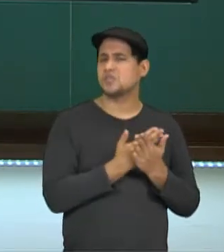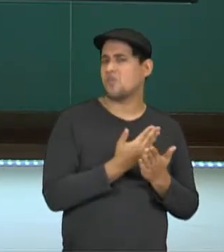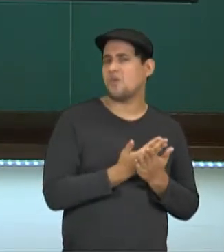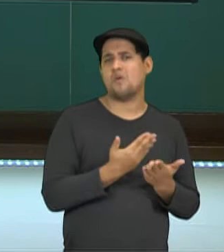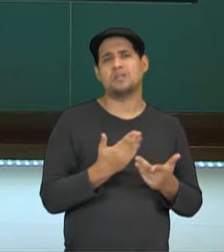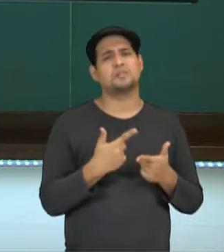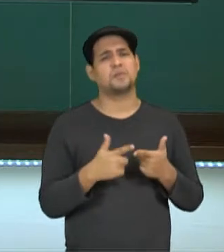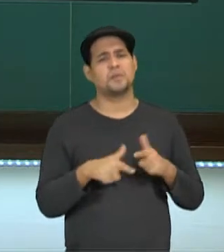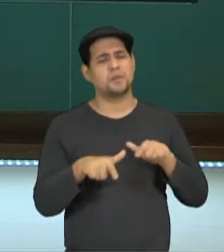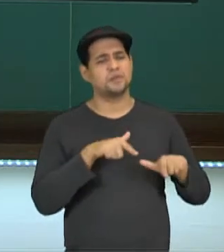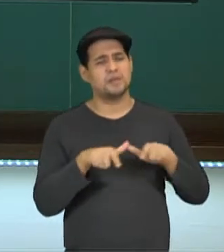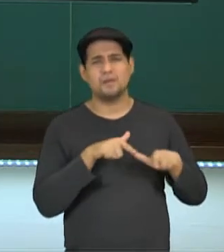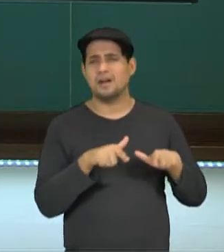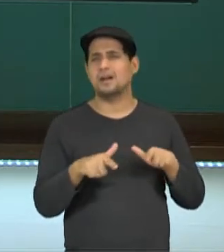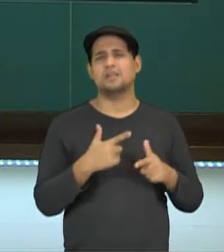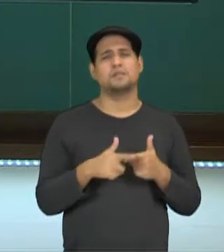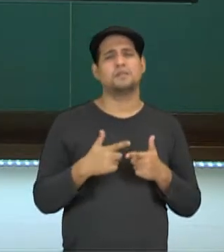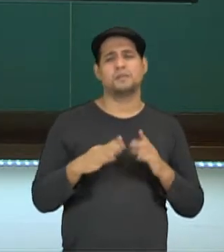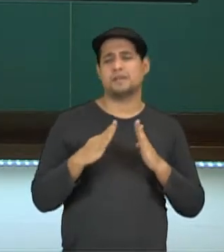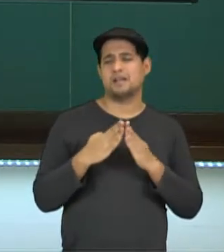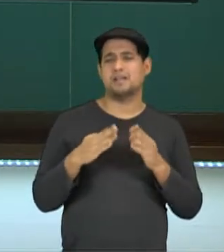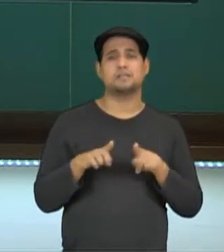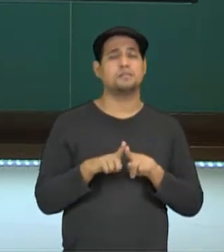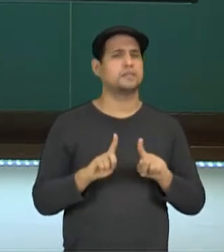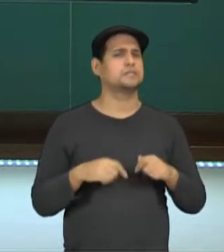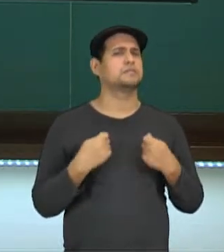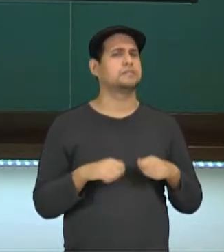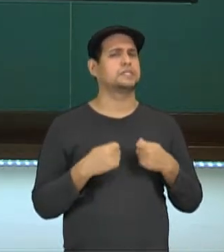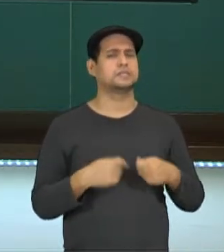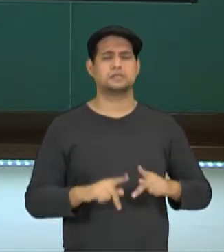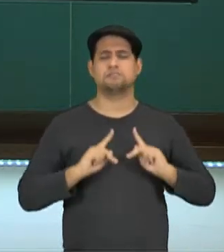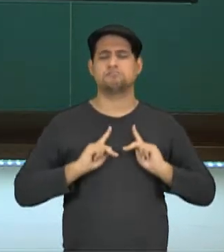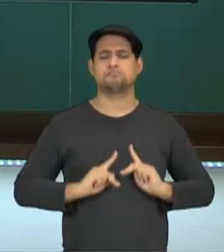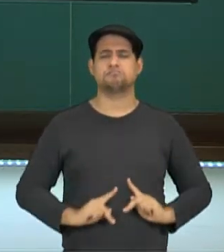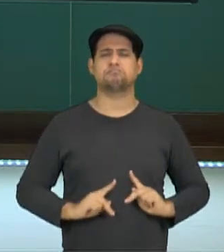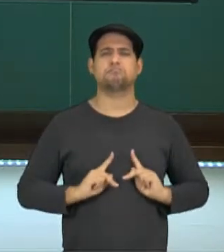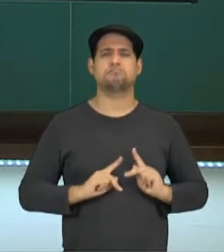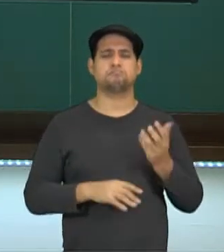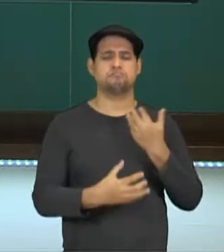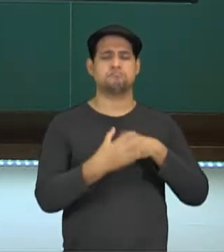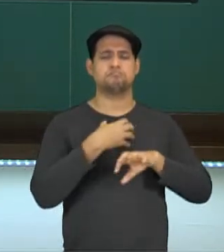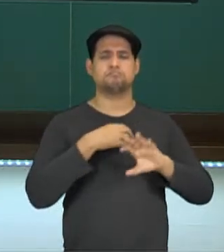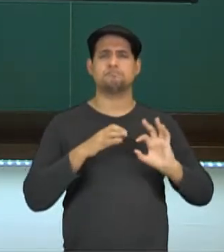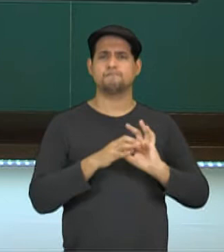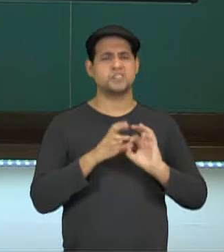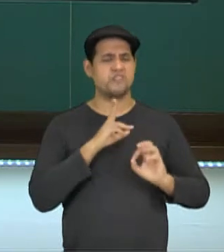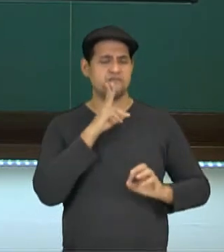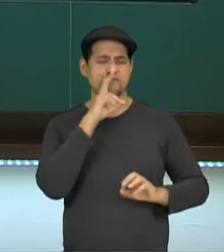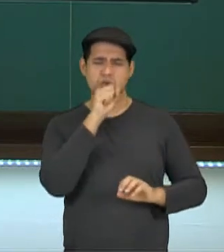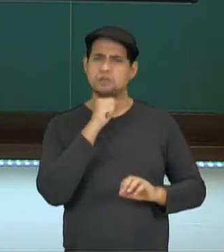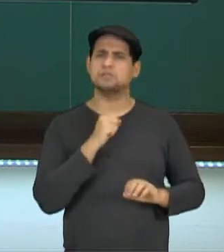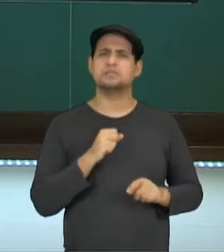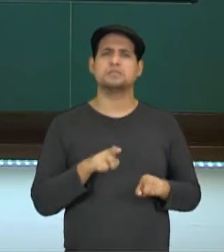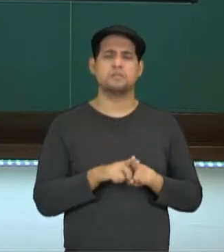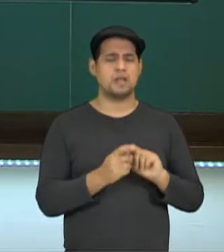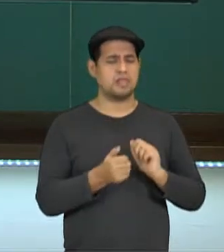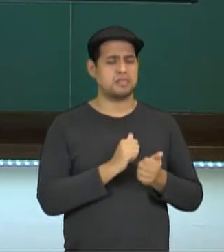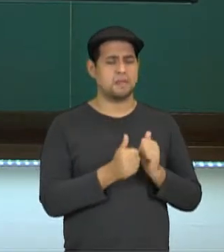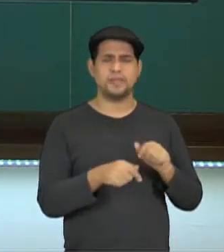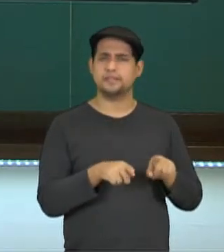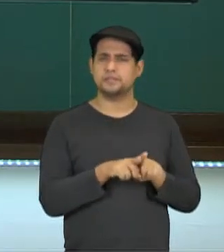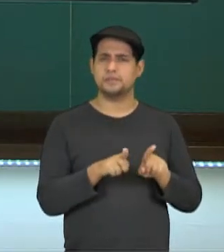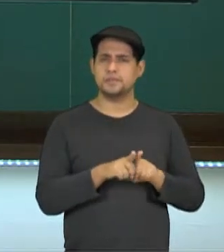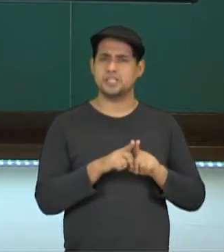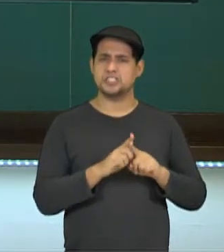né, que a gente tem no trabalho, problemas em casa, mas a gente tem que ter uma postura resiliente, de enfrentar o problema, de se adaptar,